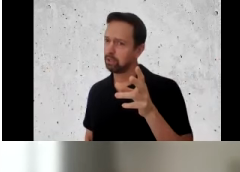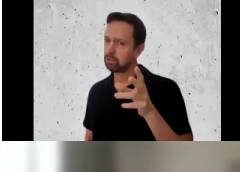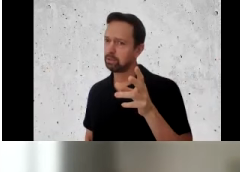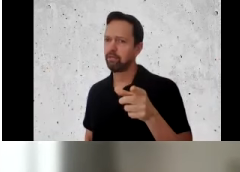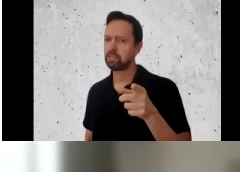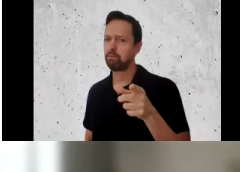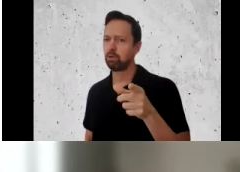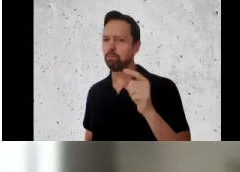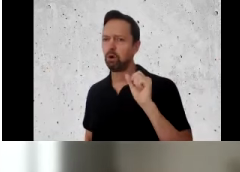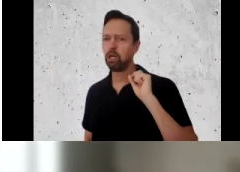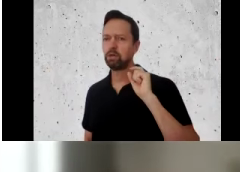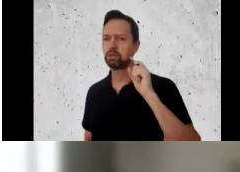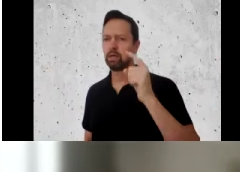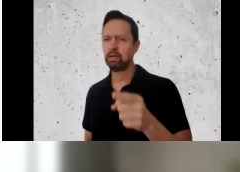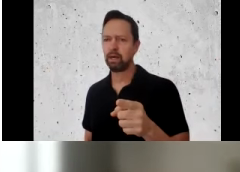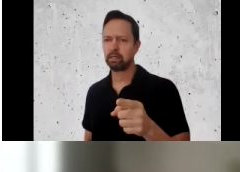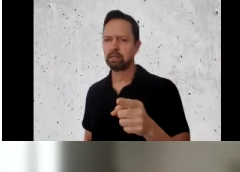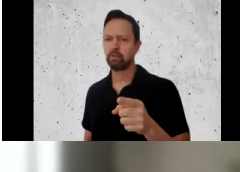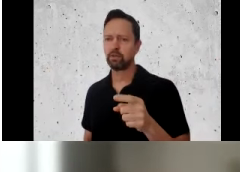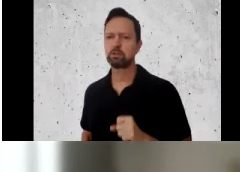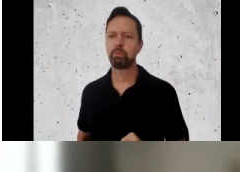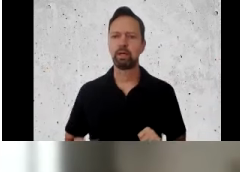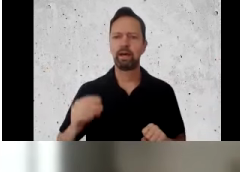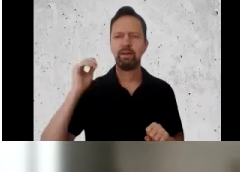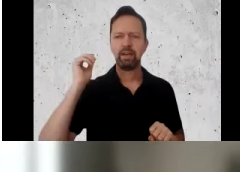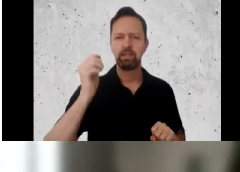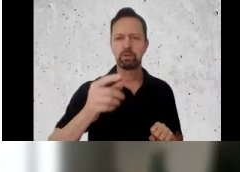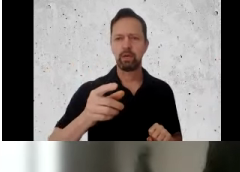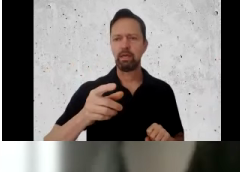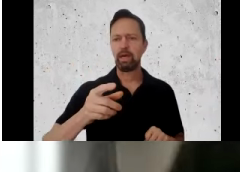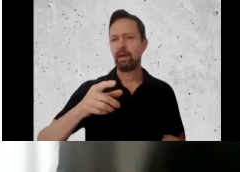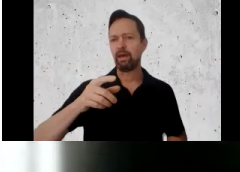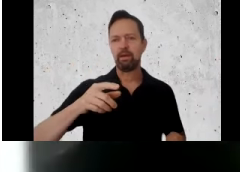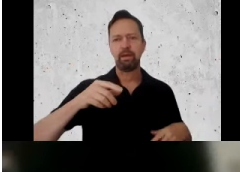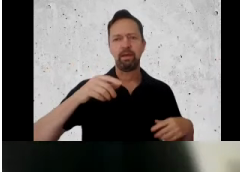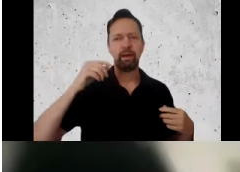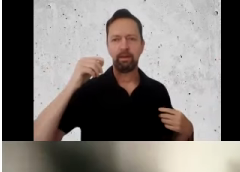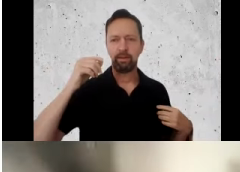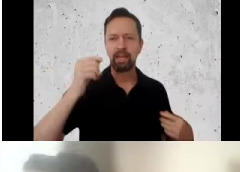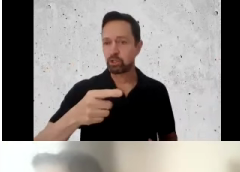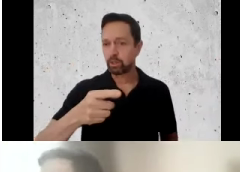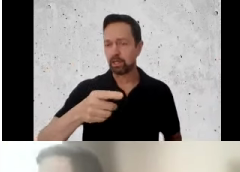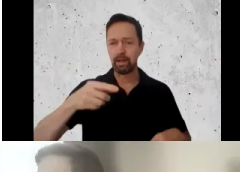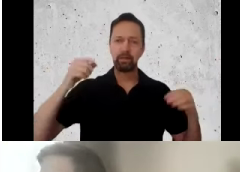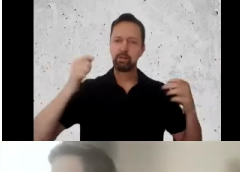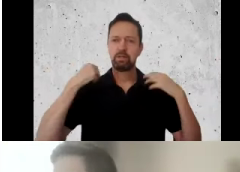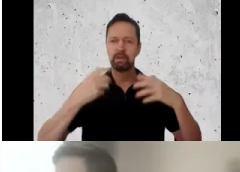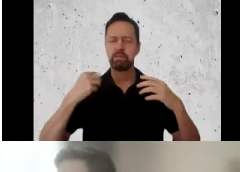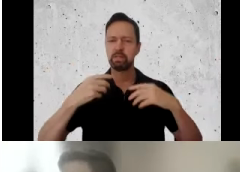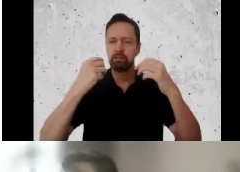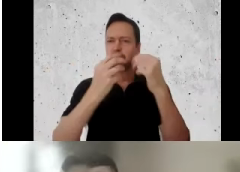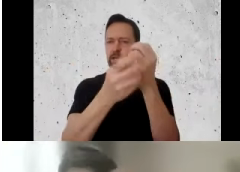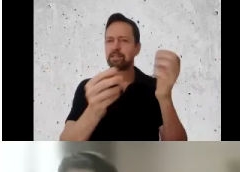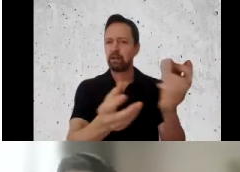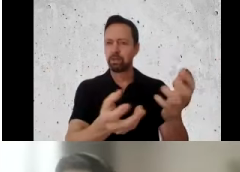olha, isso aí deve ser monopólio, isso aí é tentativa de explorar, isso aí é irracionalidade,